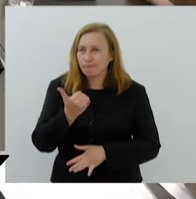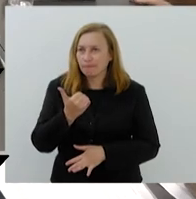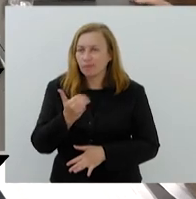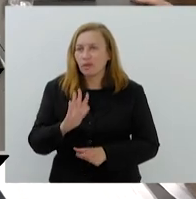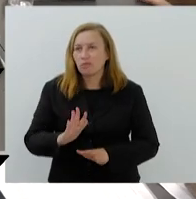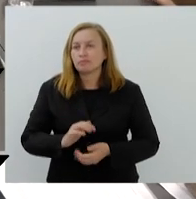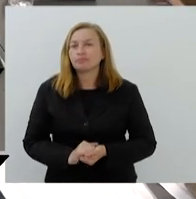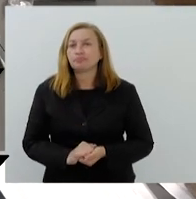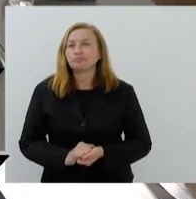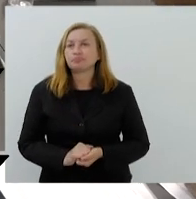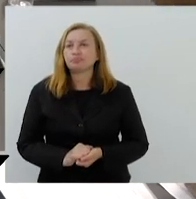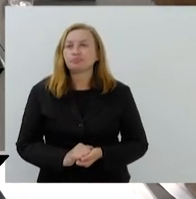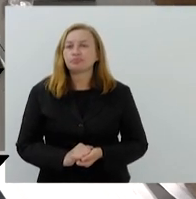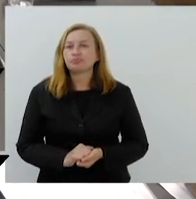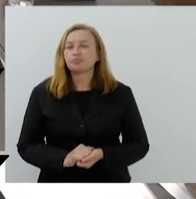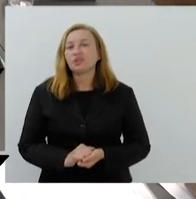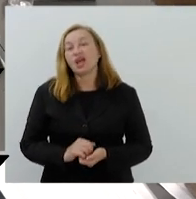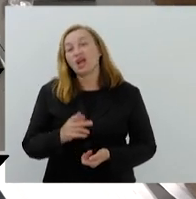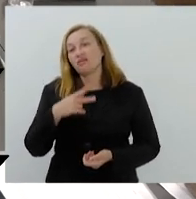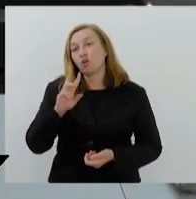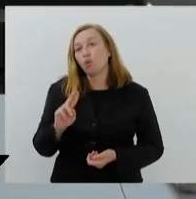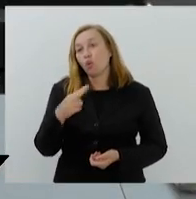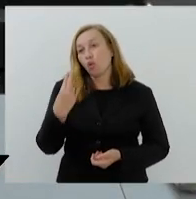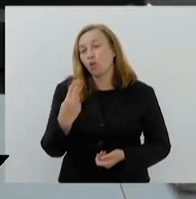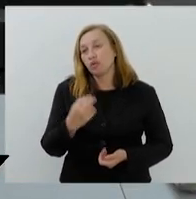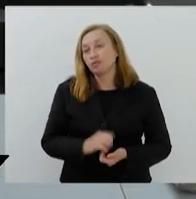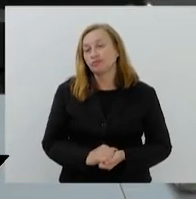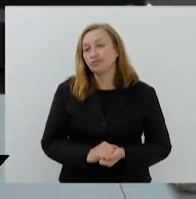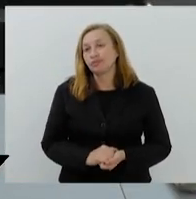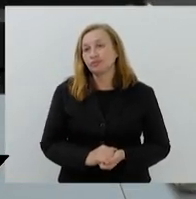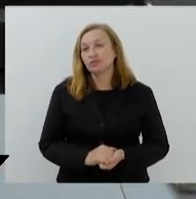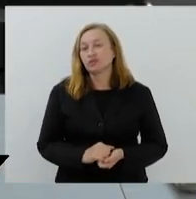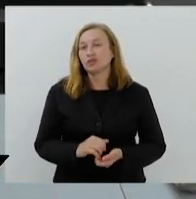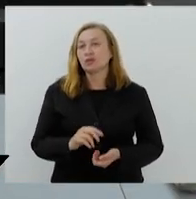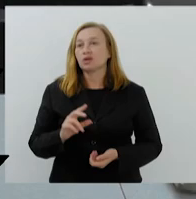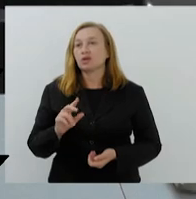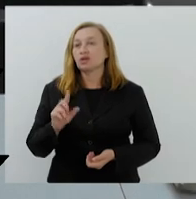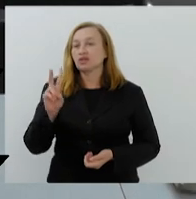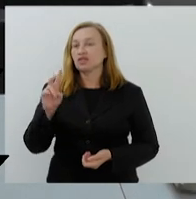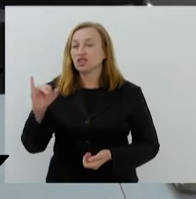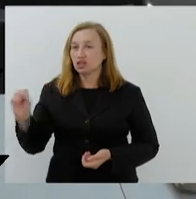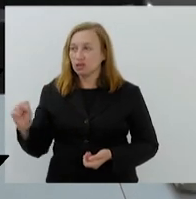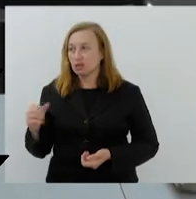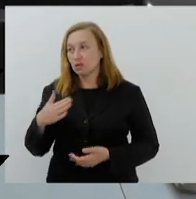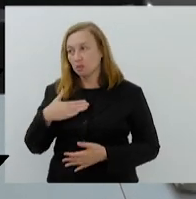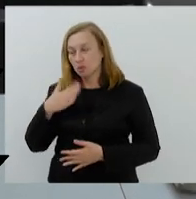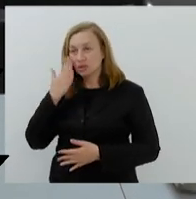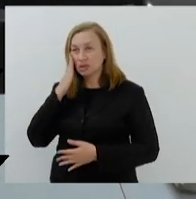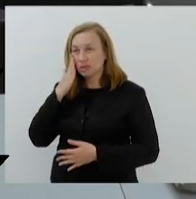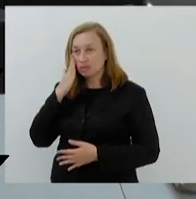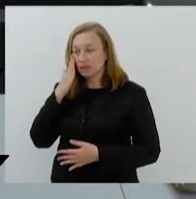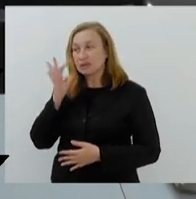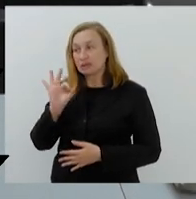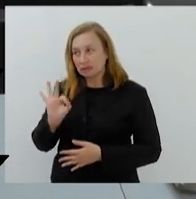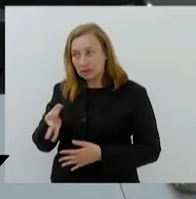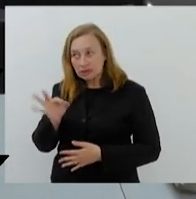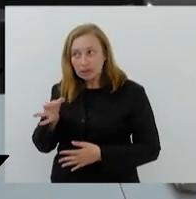Não, mas eu estou dizendo, ele botou ou. Ou, é. O deputado Cozolino... No meu entendimento, tem toda a